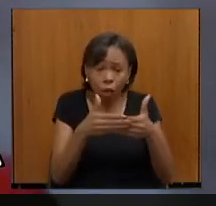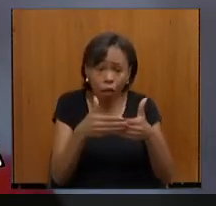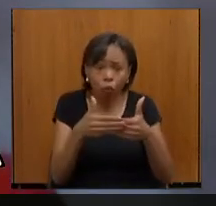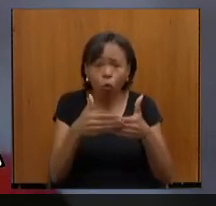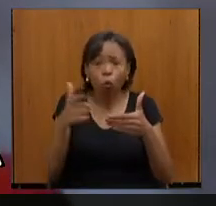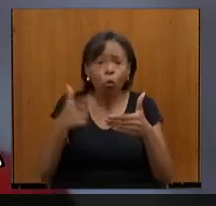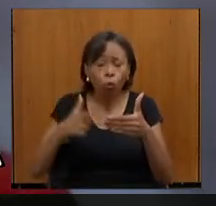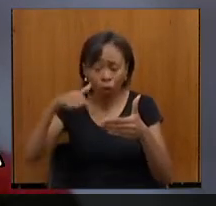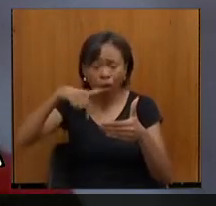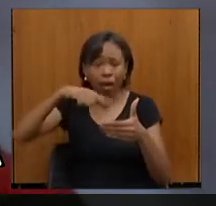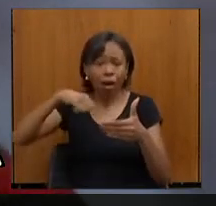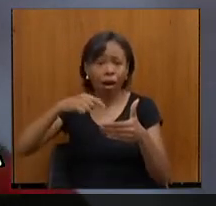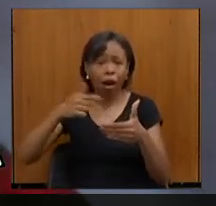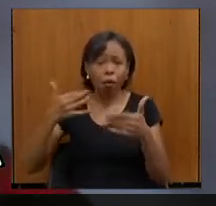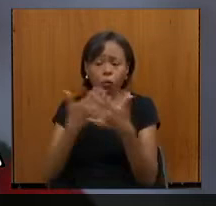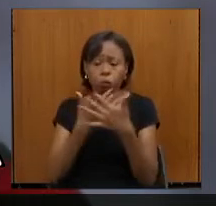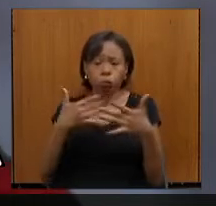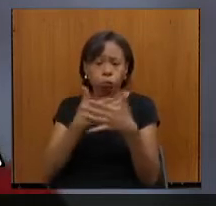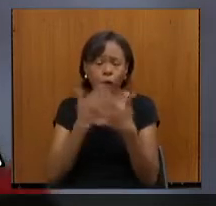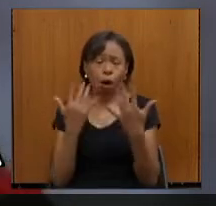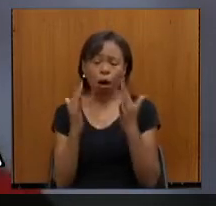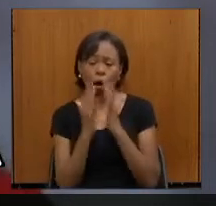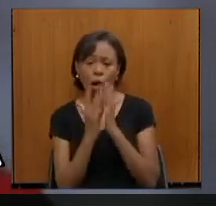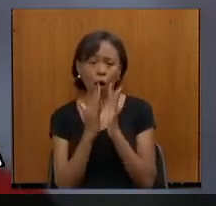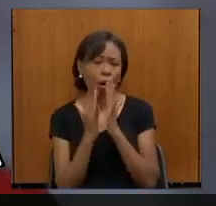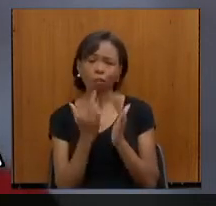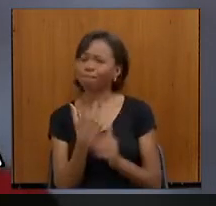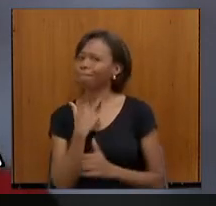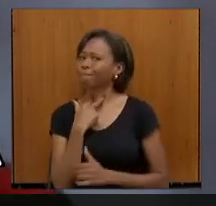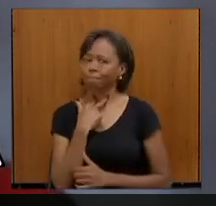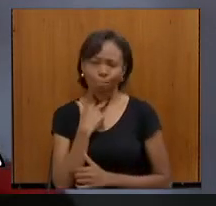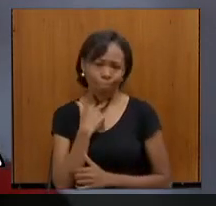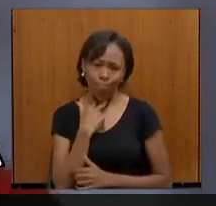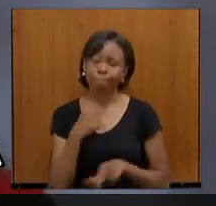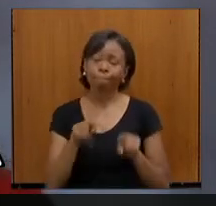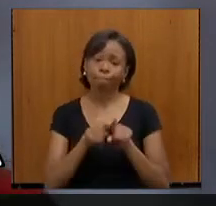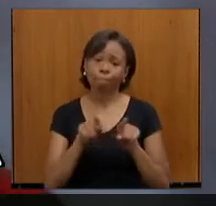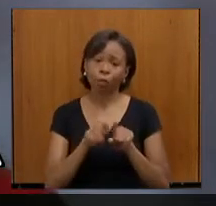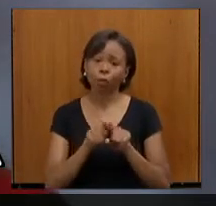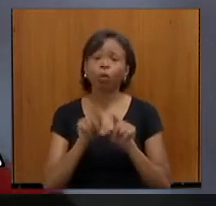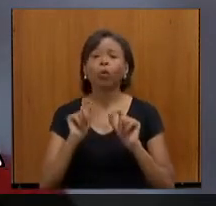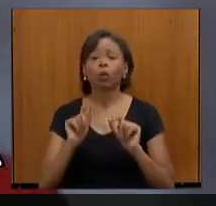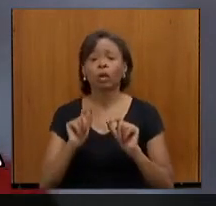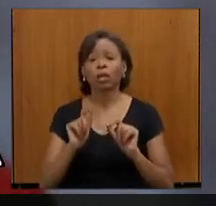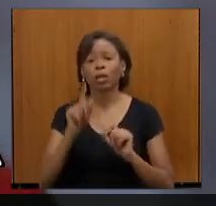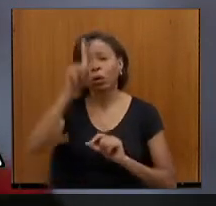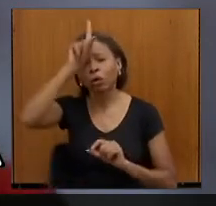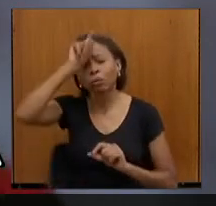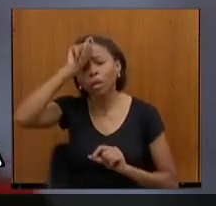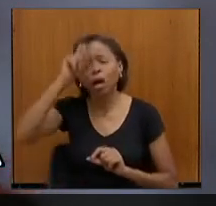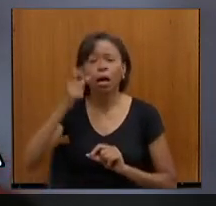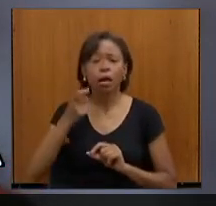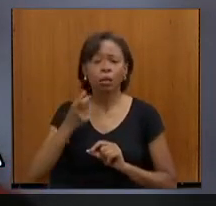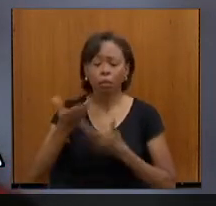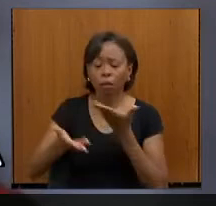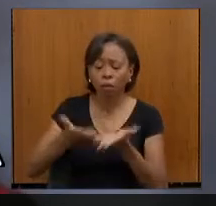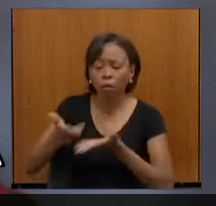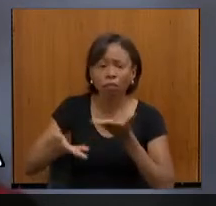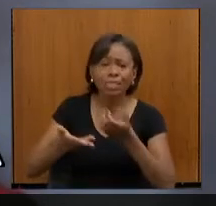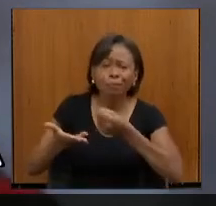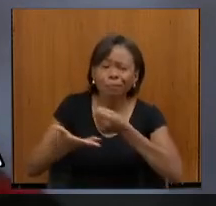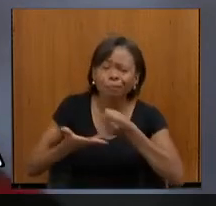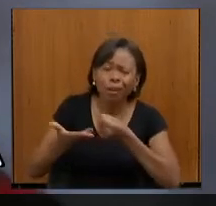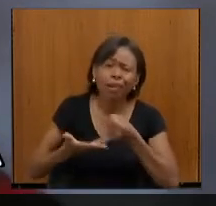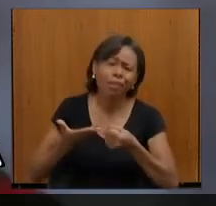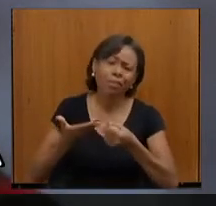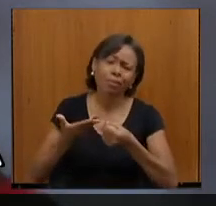que trabalhar para que os serviços essenciais sejam seguros, que as mulheres voltem ao pré-natal, que elas